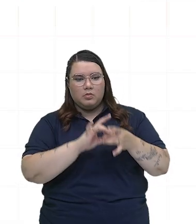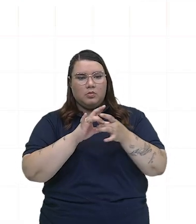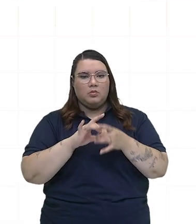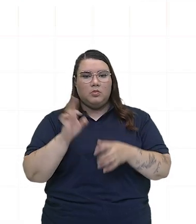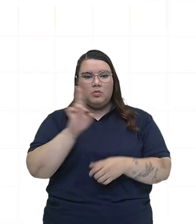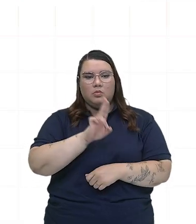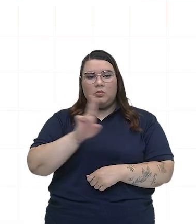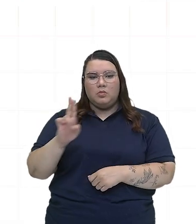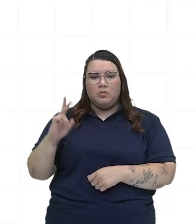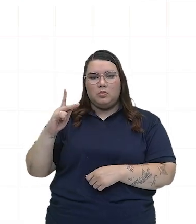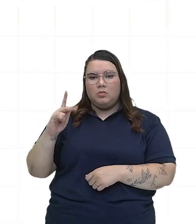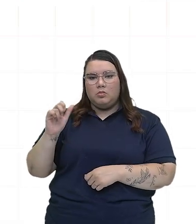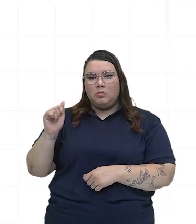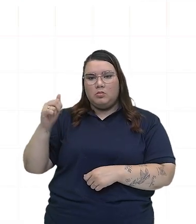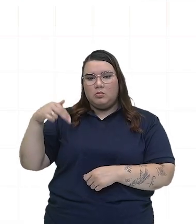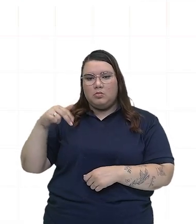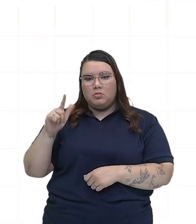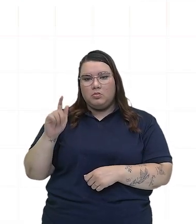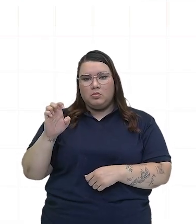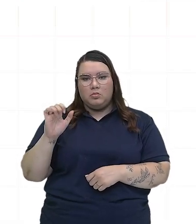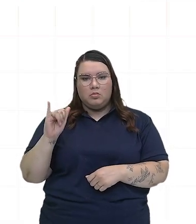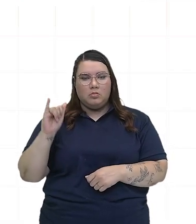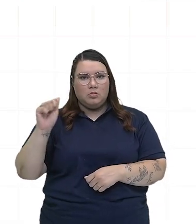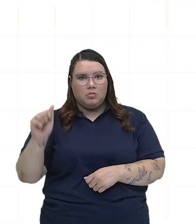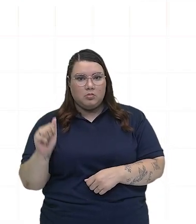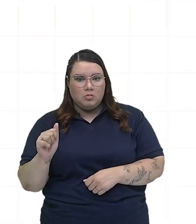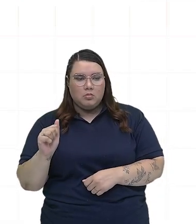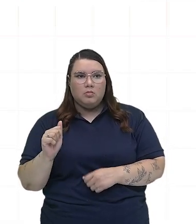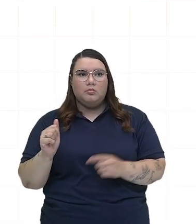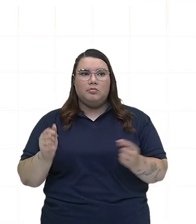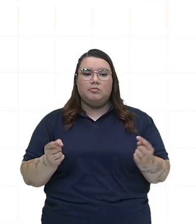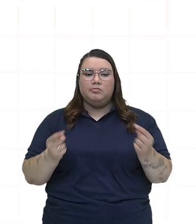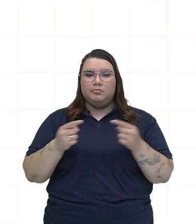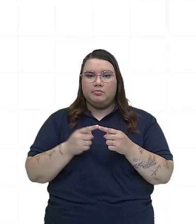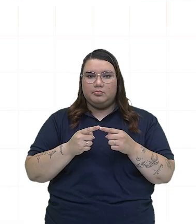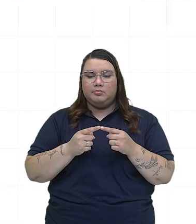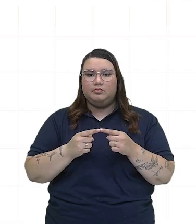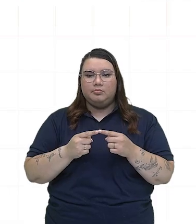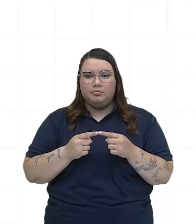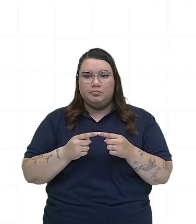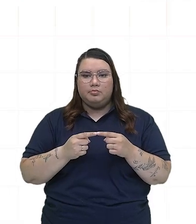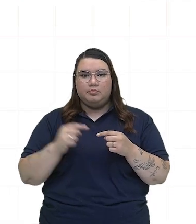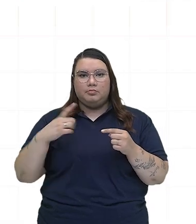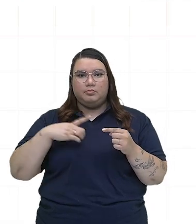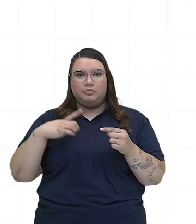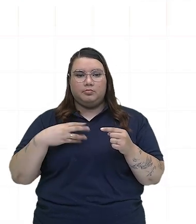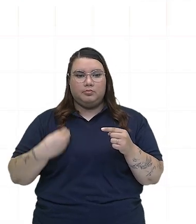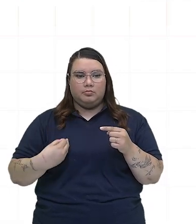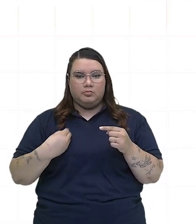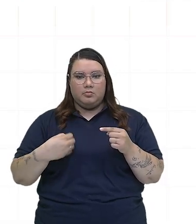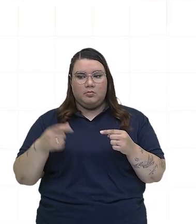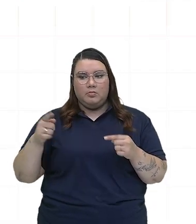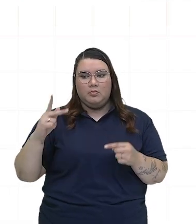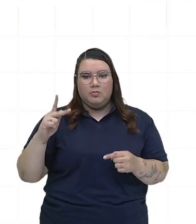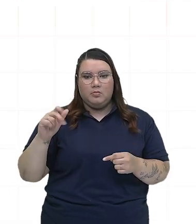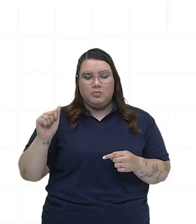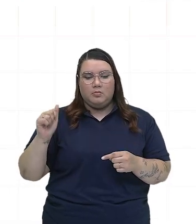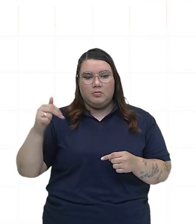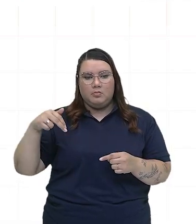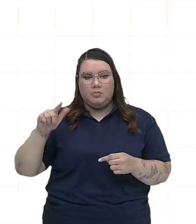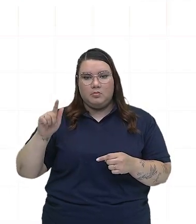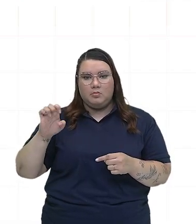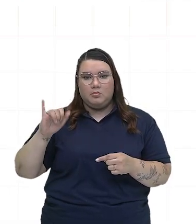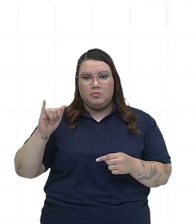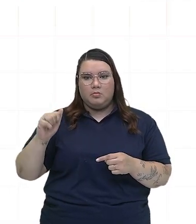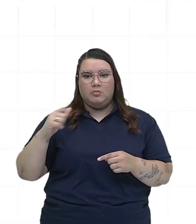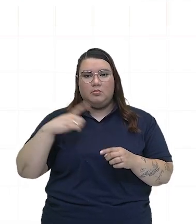que ele chamou de Pangeia. E lá, quando existia a Pangeia, né, ela